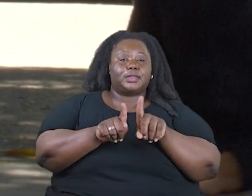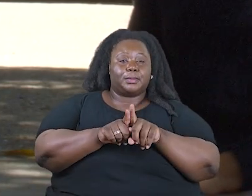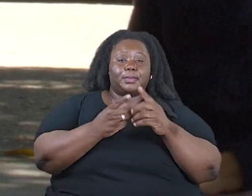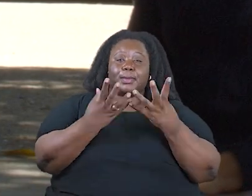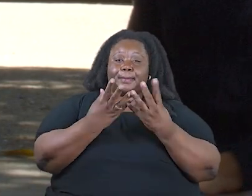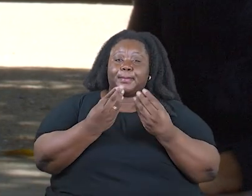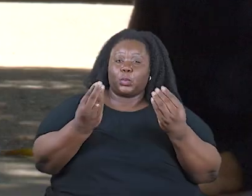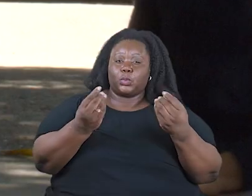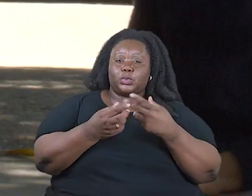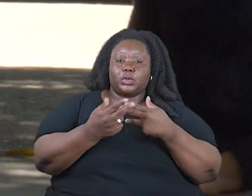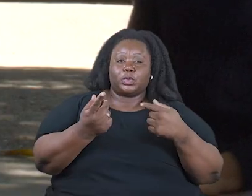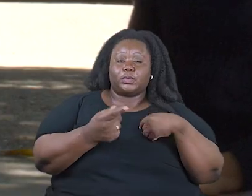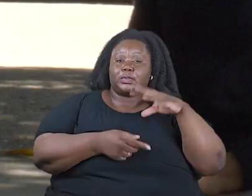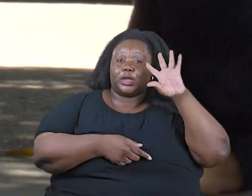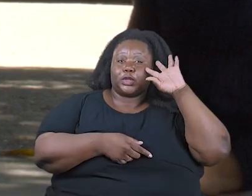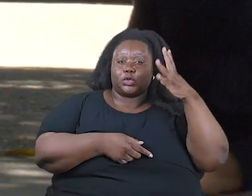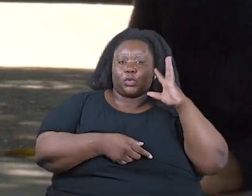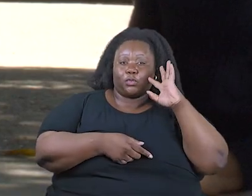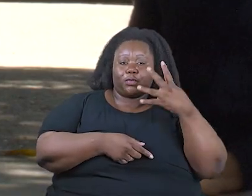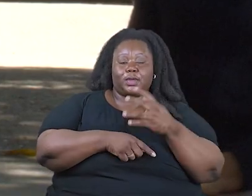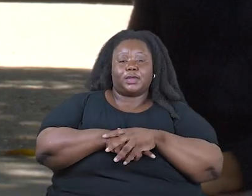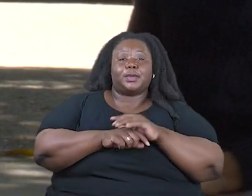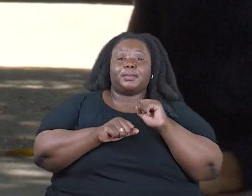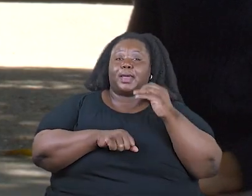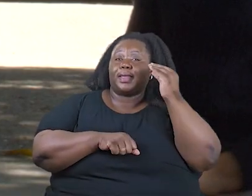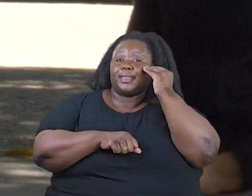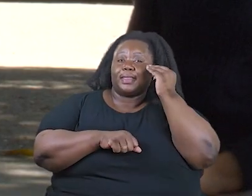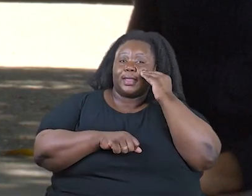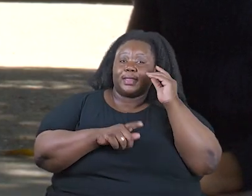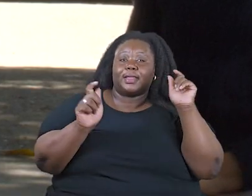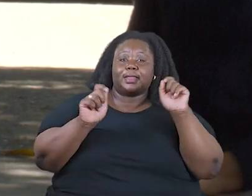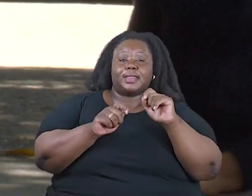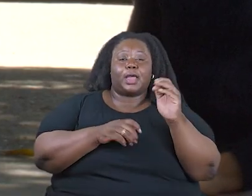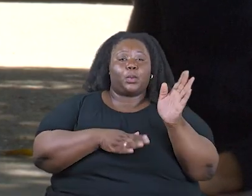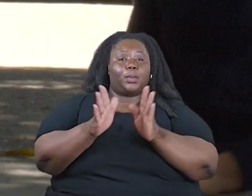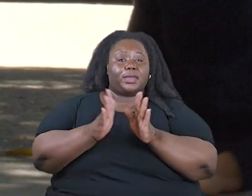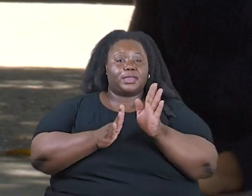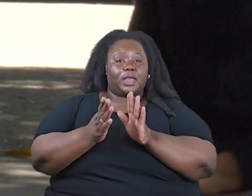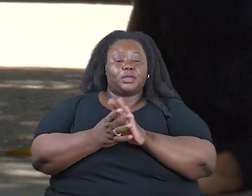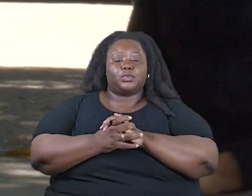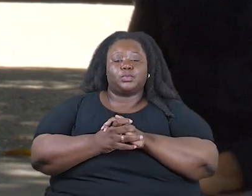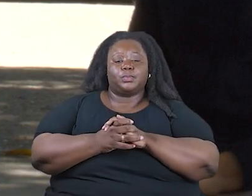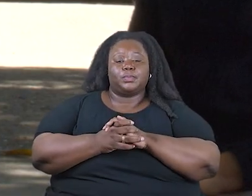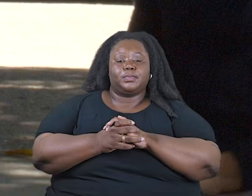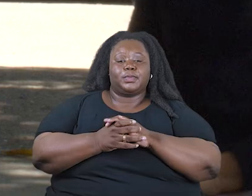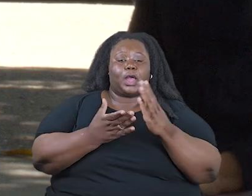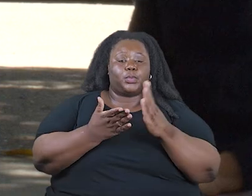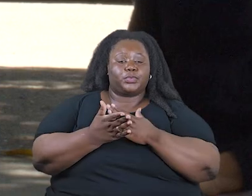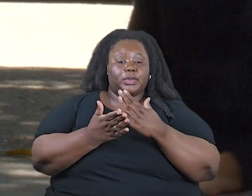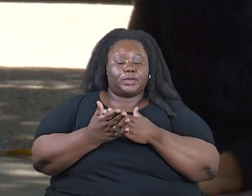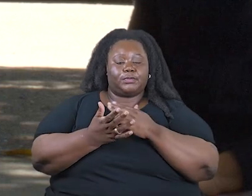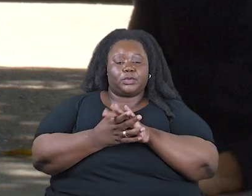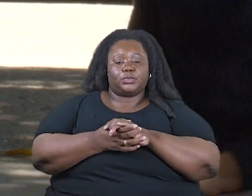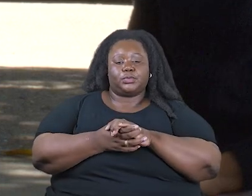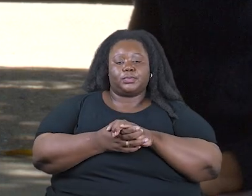uma diversidade de soluções para tentar dar esse acesso aos livros,